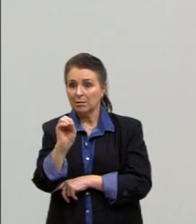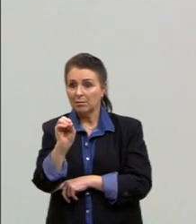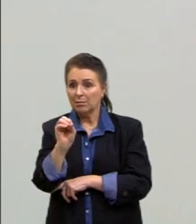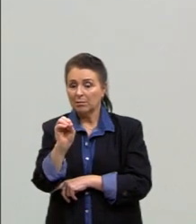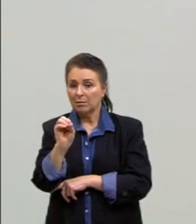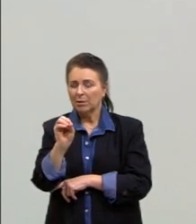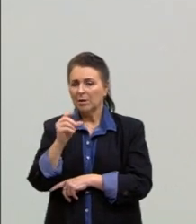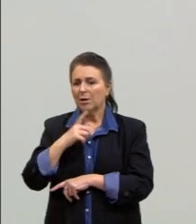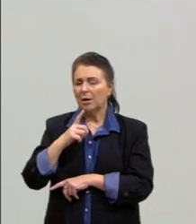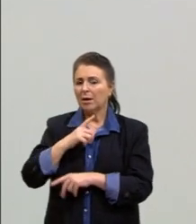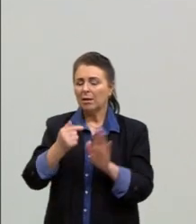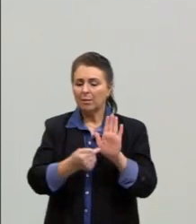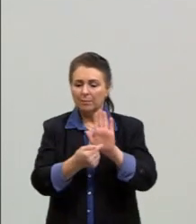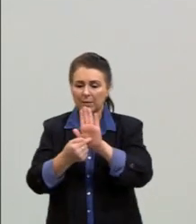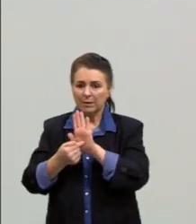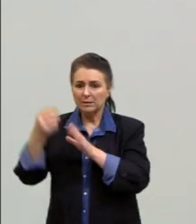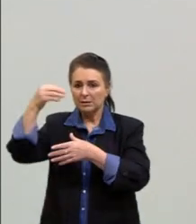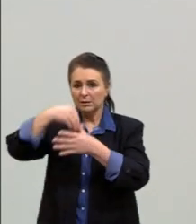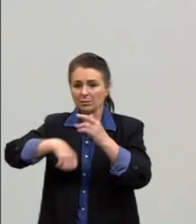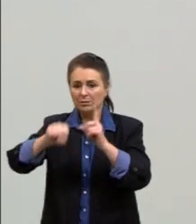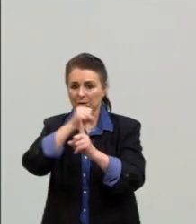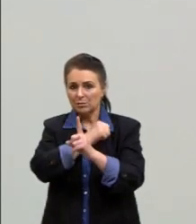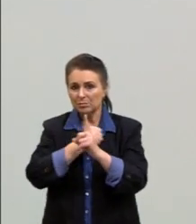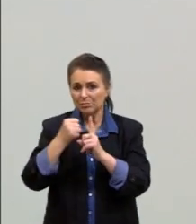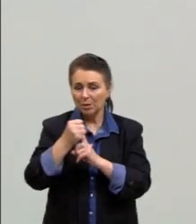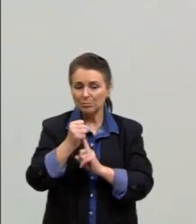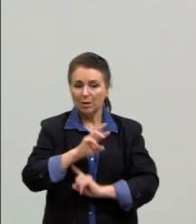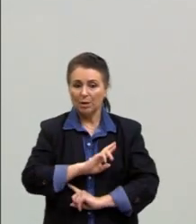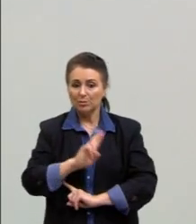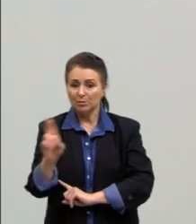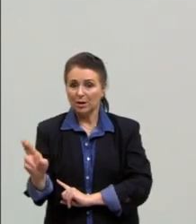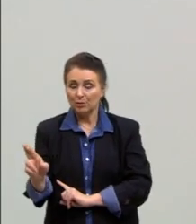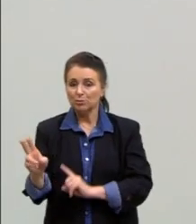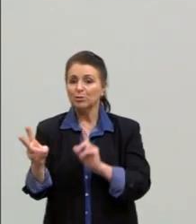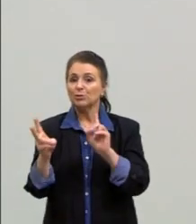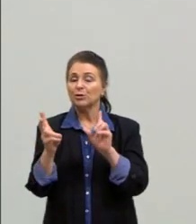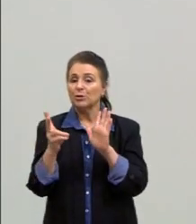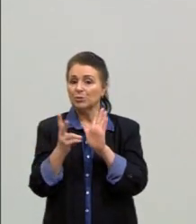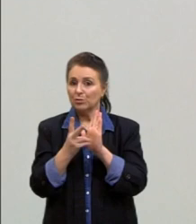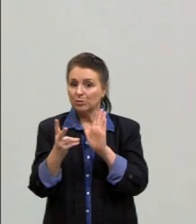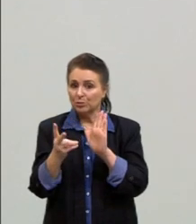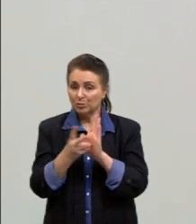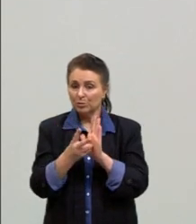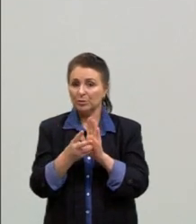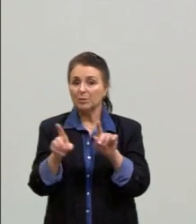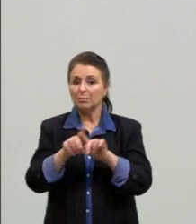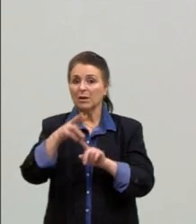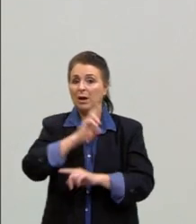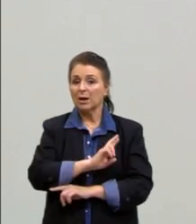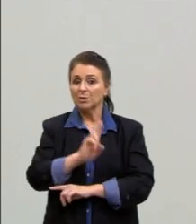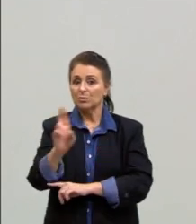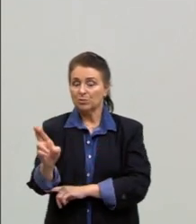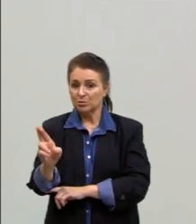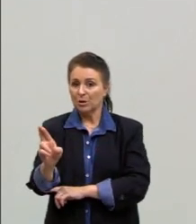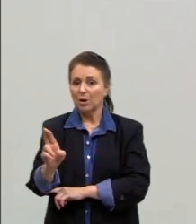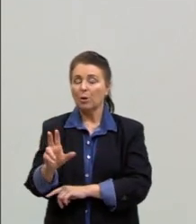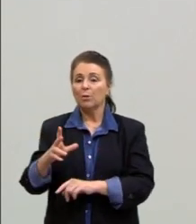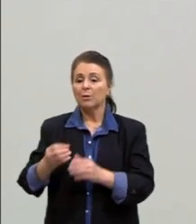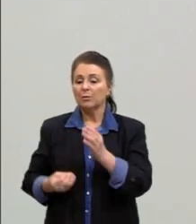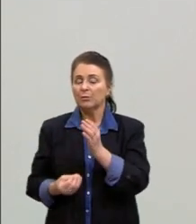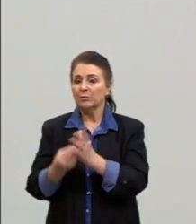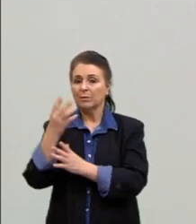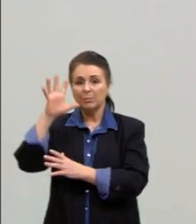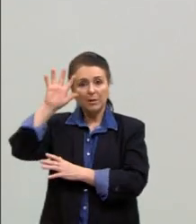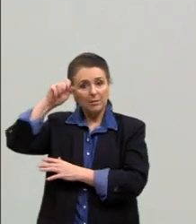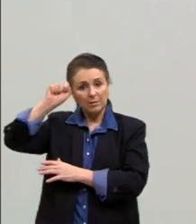que aparece na nossa sociedade da religiosidade indígena das religiões de matrizes africanas e também de judeus